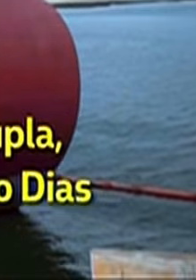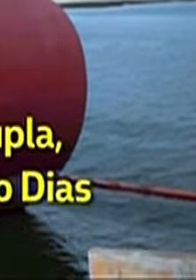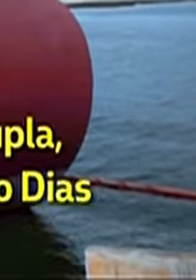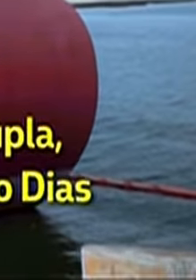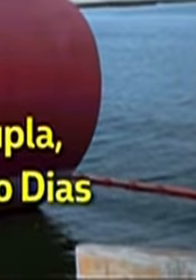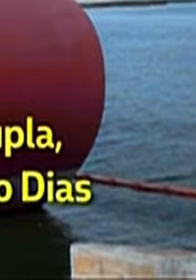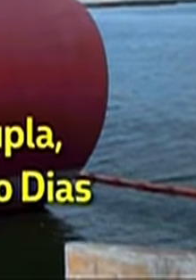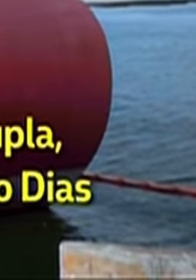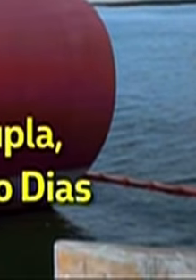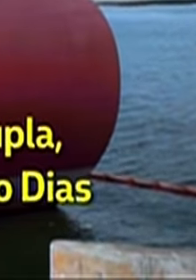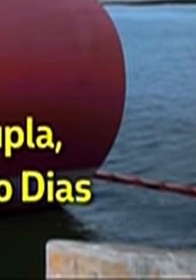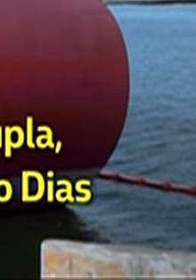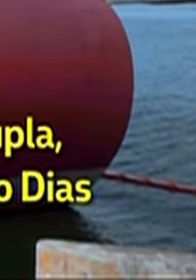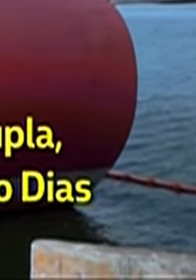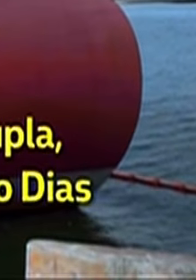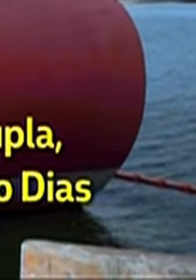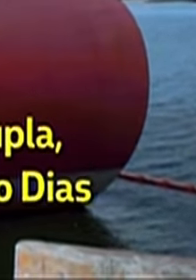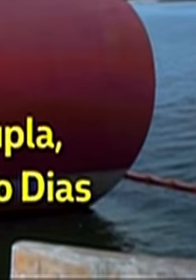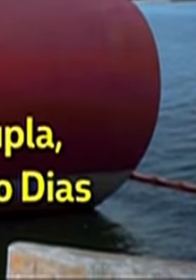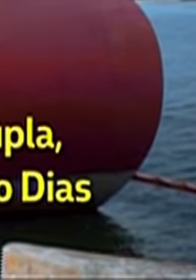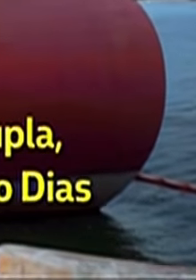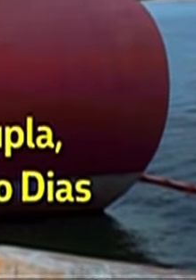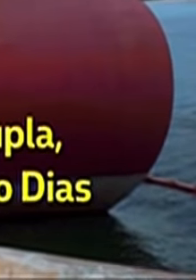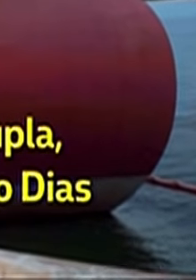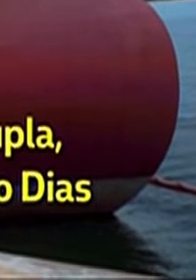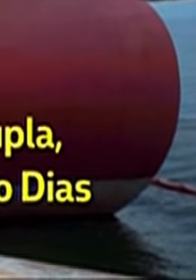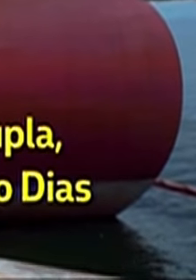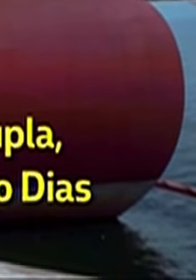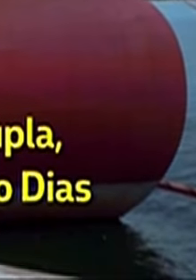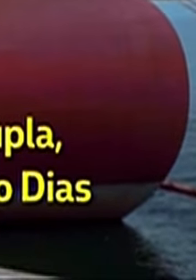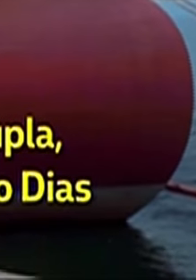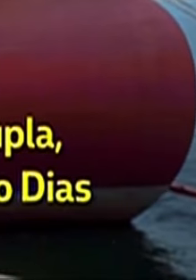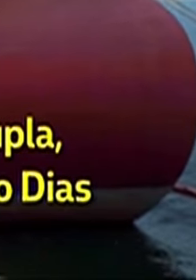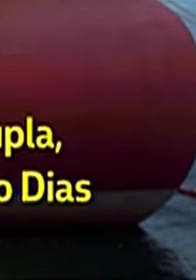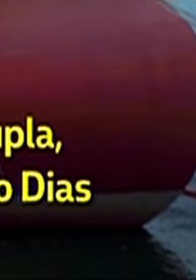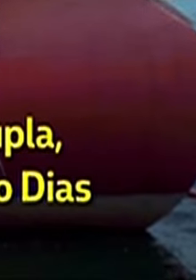temos a terceira cerimônia dupla com o batismo do navio